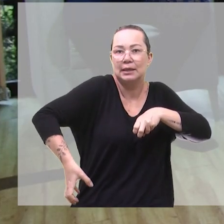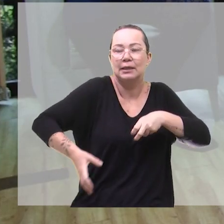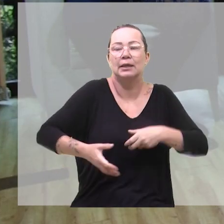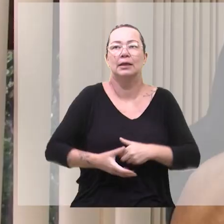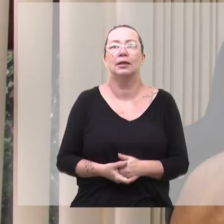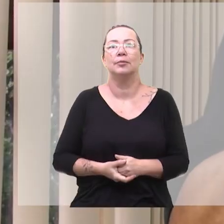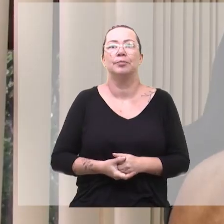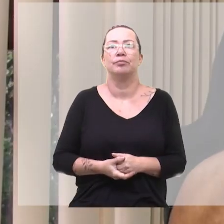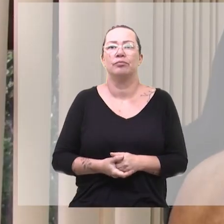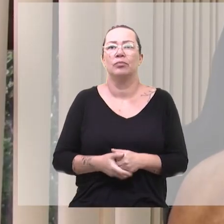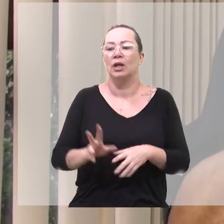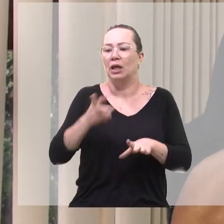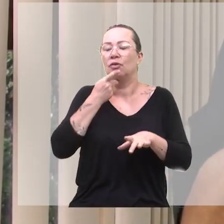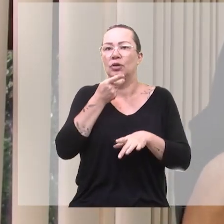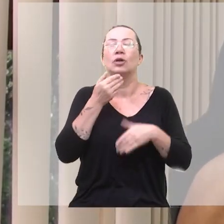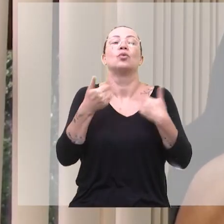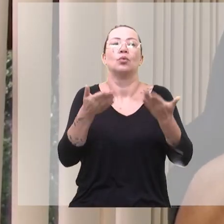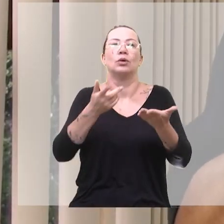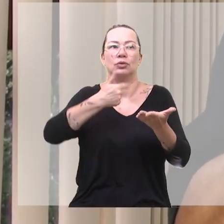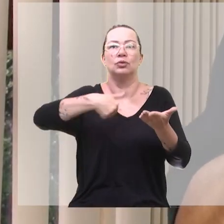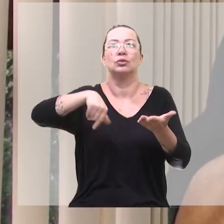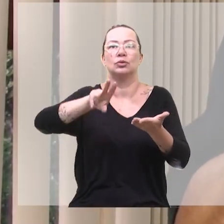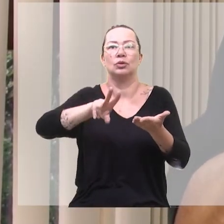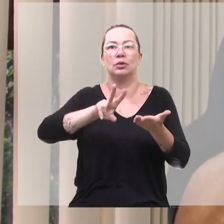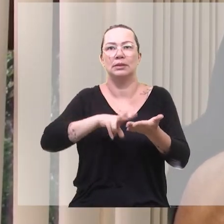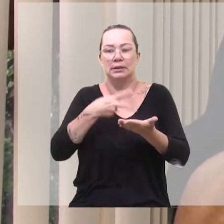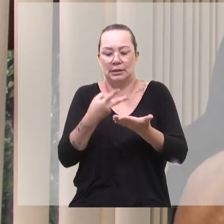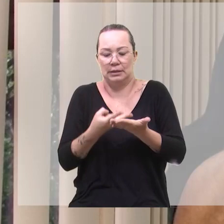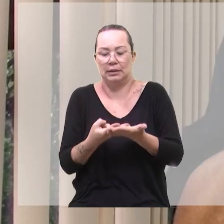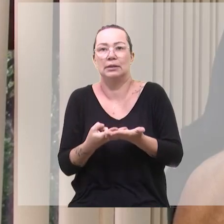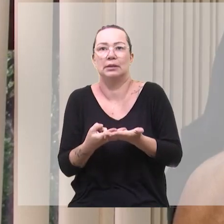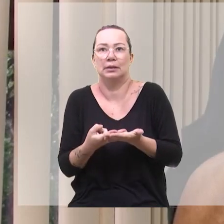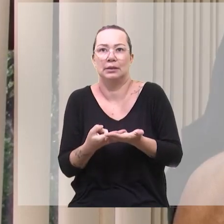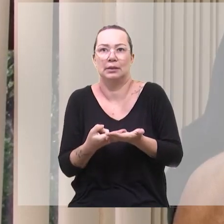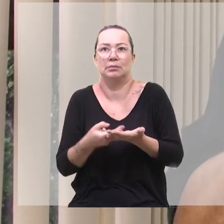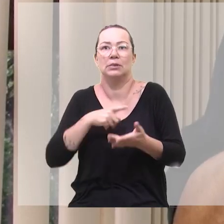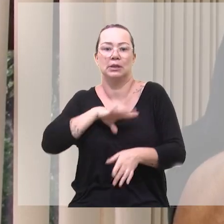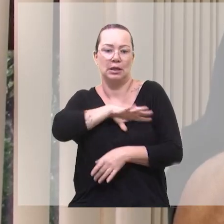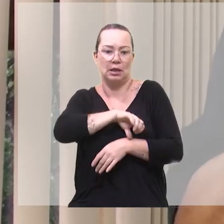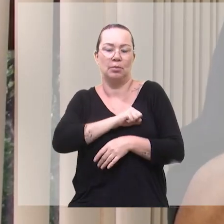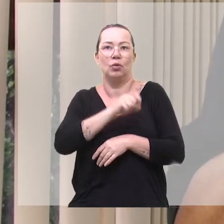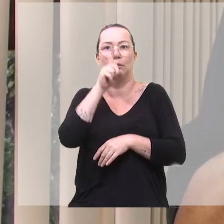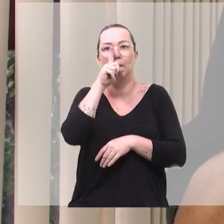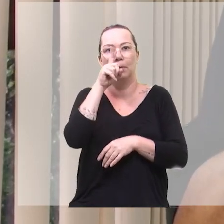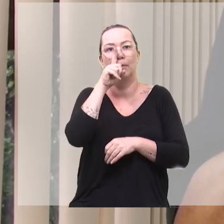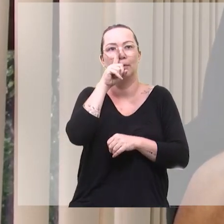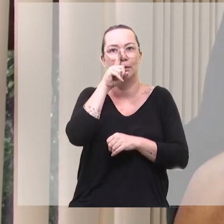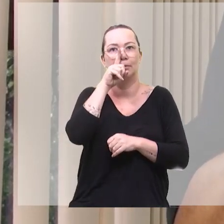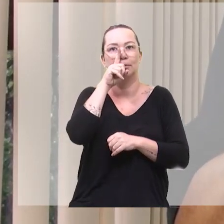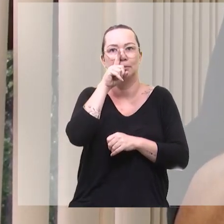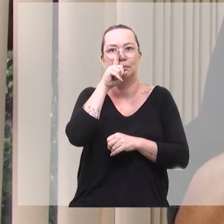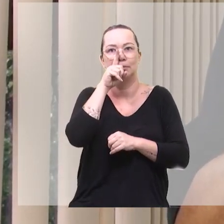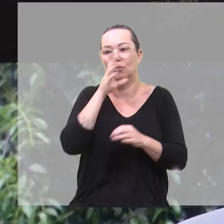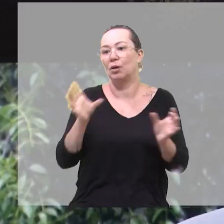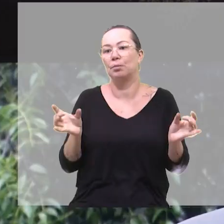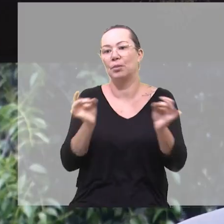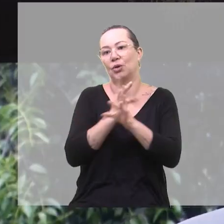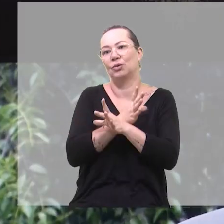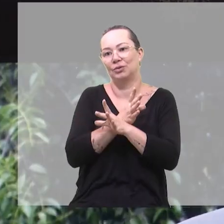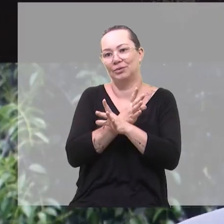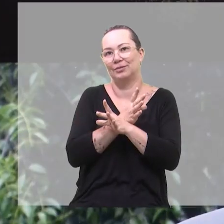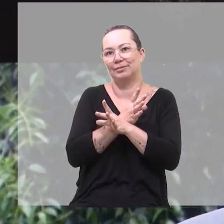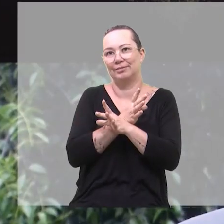maior. Aí ele disse assim, não, quando nós deitamos, Nós temos o amor da mãe. Bah, aí